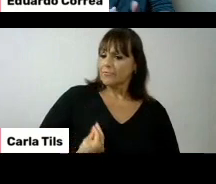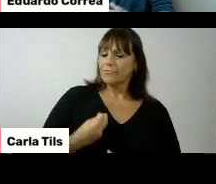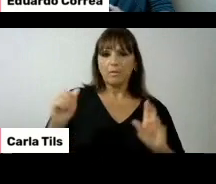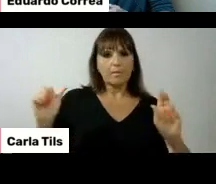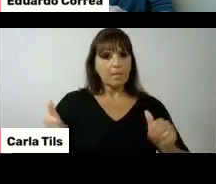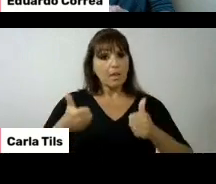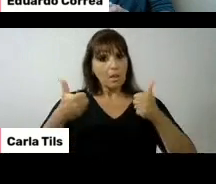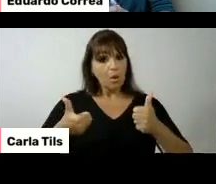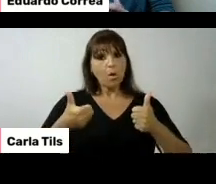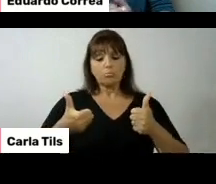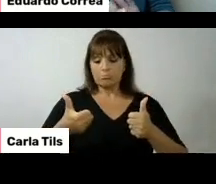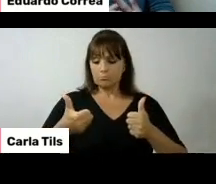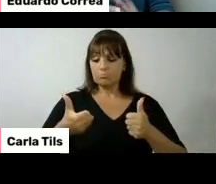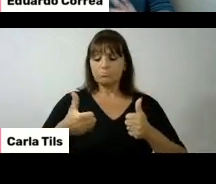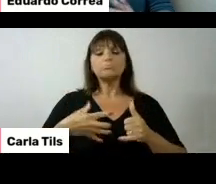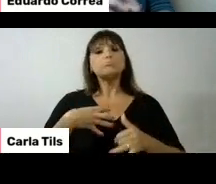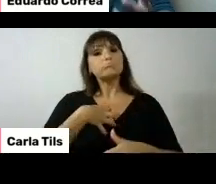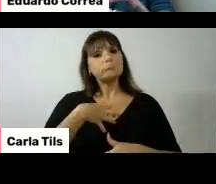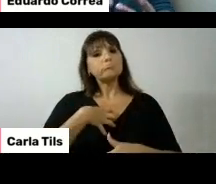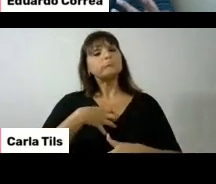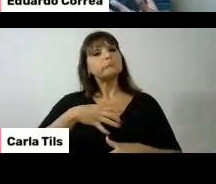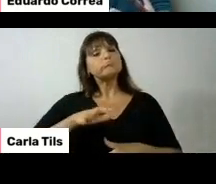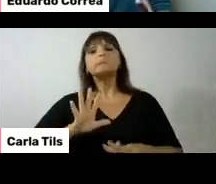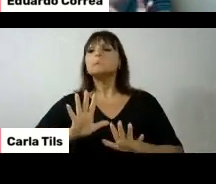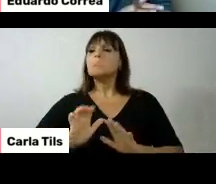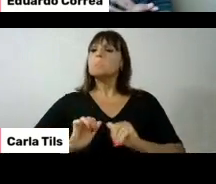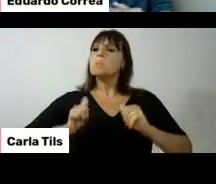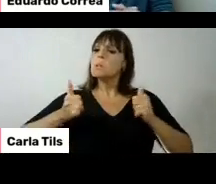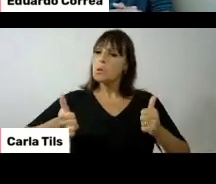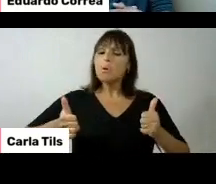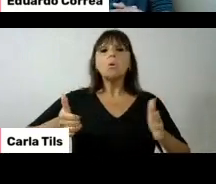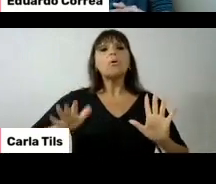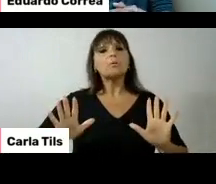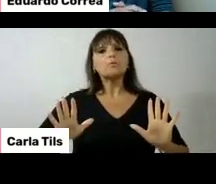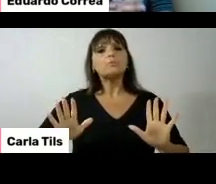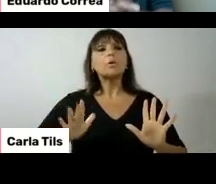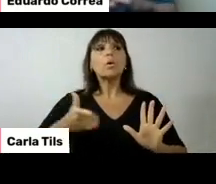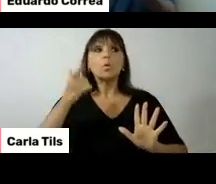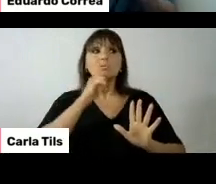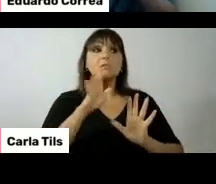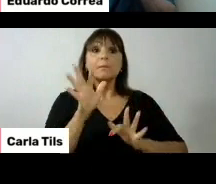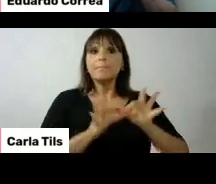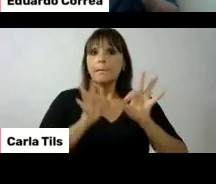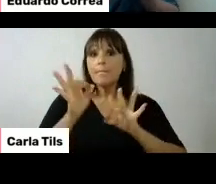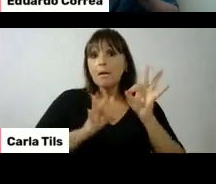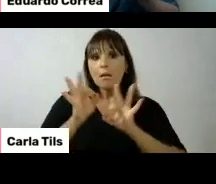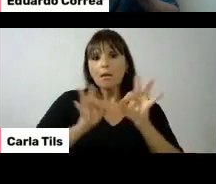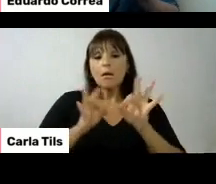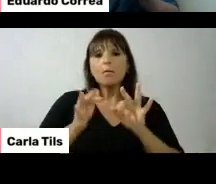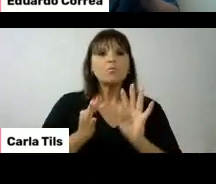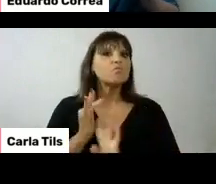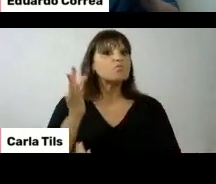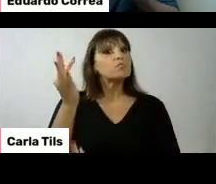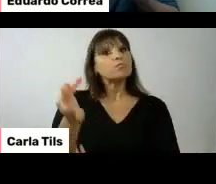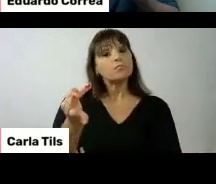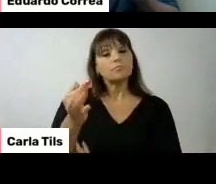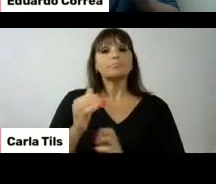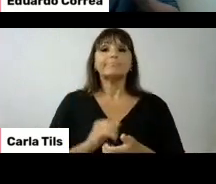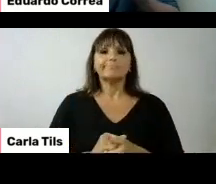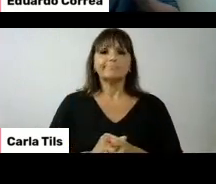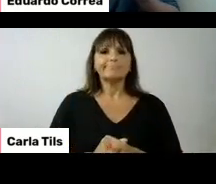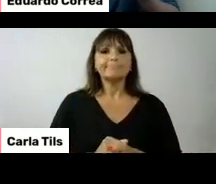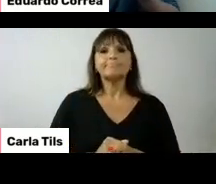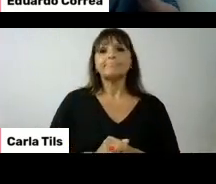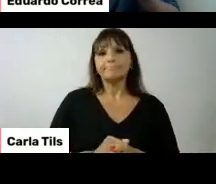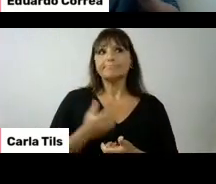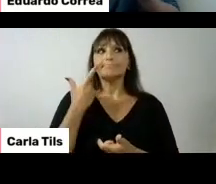melhor naquele momento, ou até mesmo se preparar para algo futuro. Isso é muito interessante, porque a partir do momento que nós